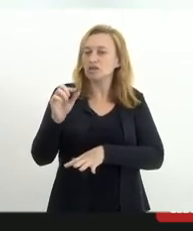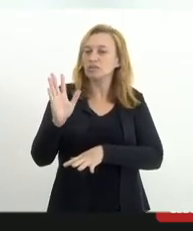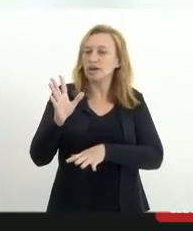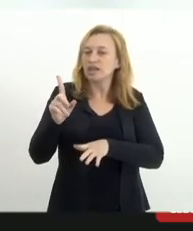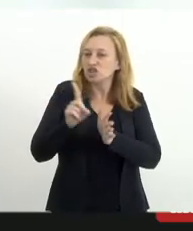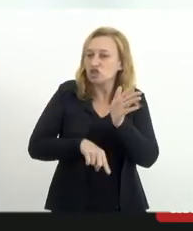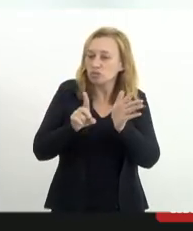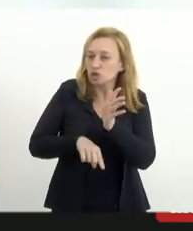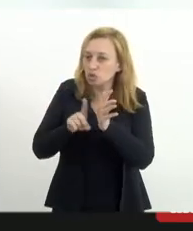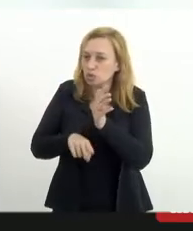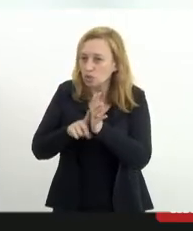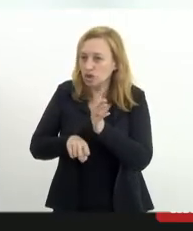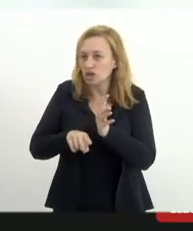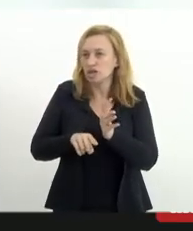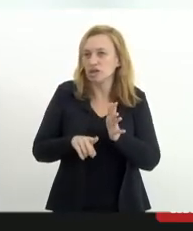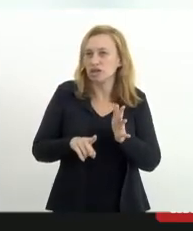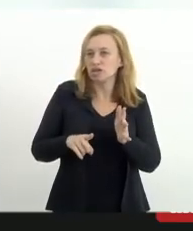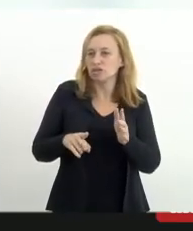demandas?